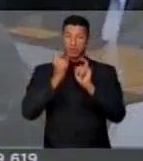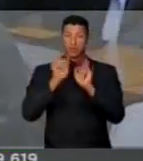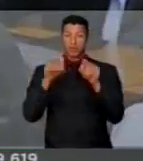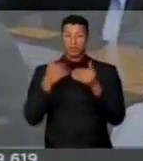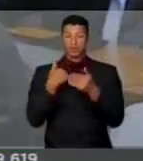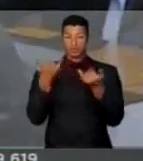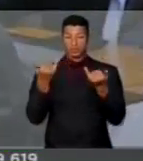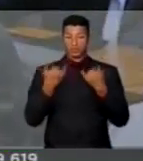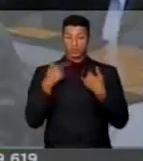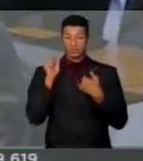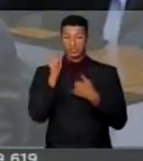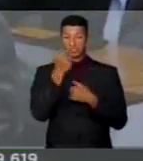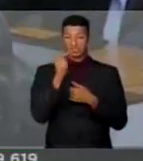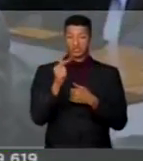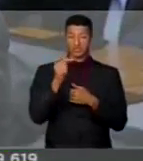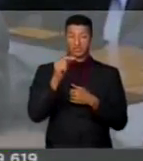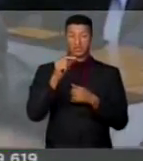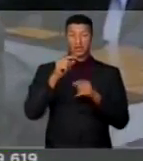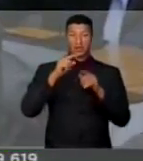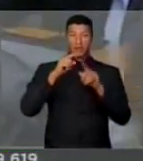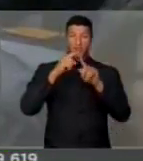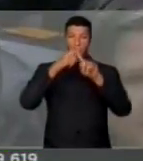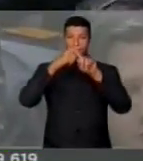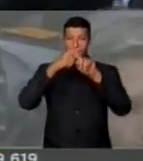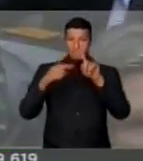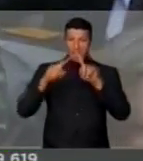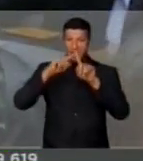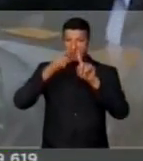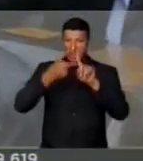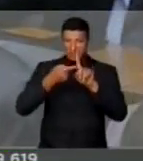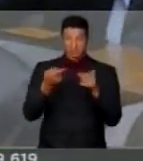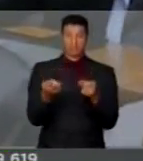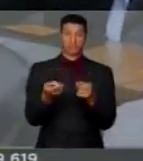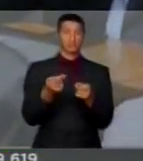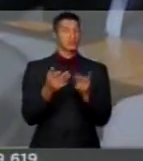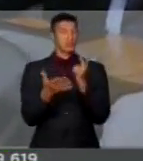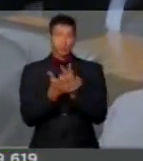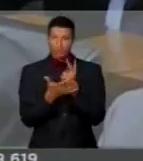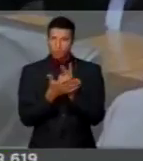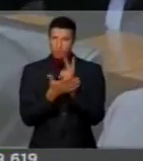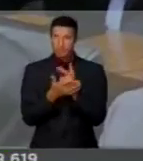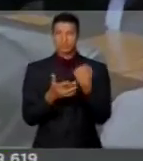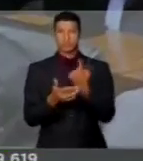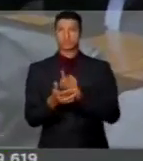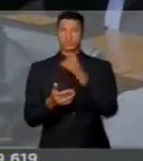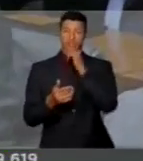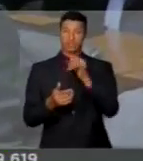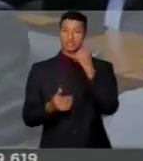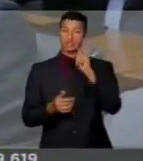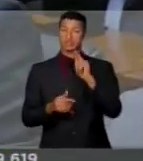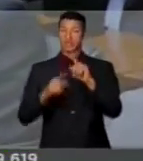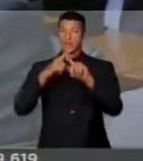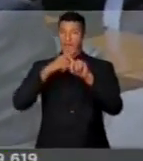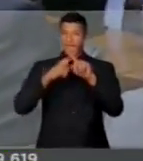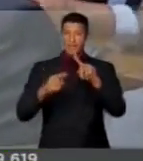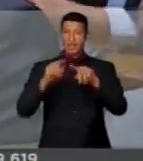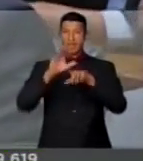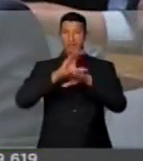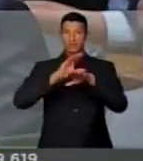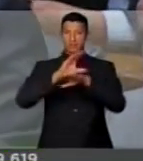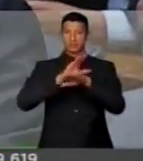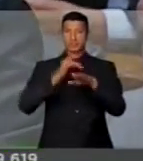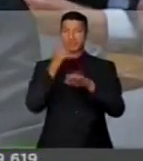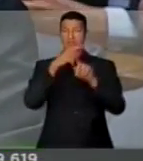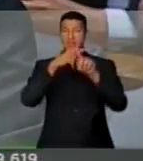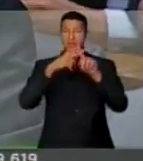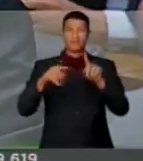quando nos disse que não existe meia gravidez. Do mesmo jeito, nós podemos dizer que não existe meia Constituição, que não